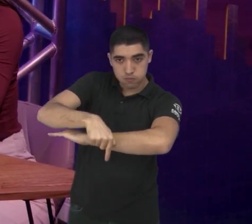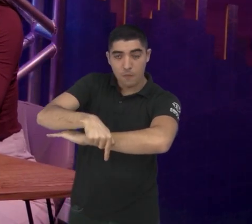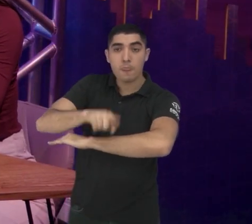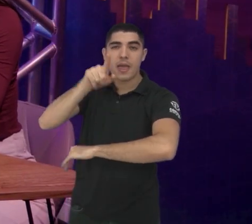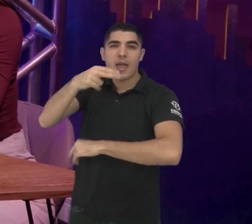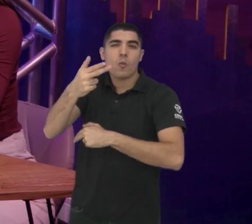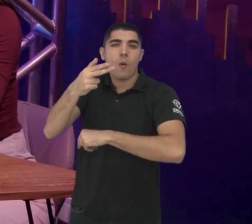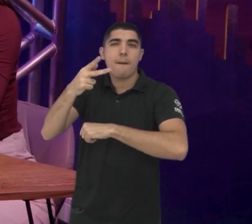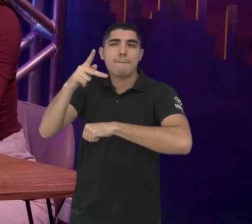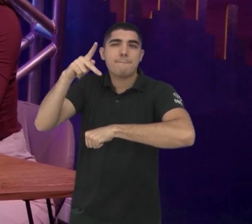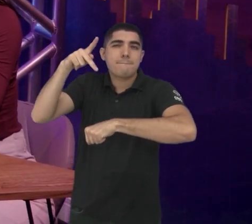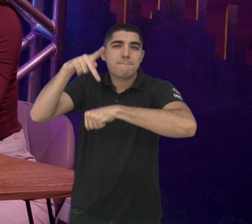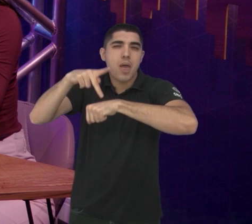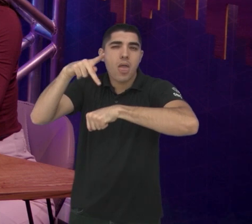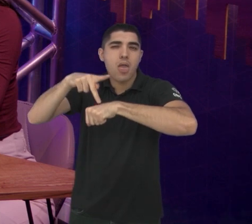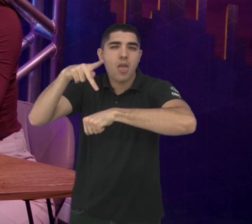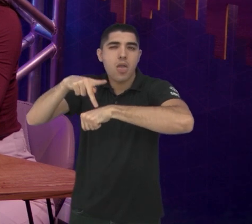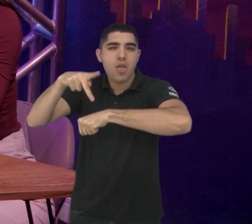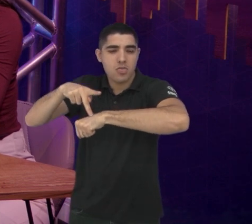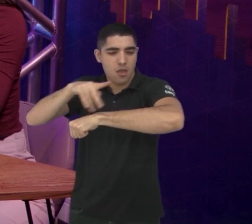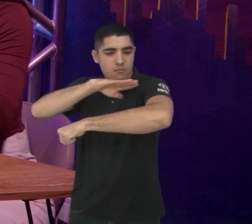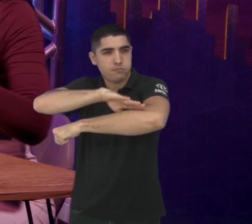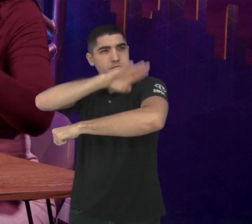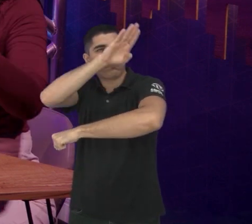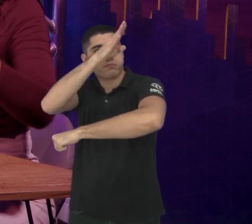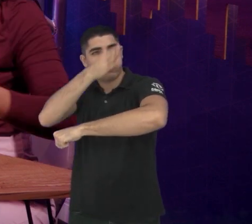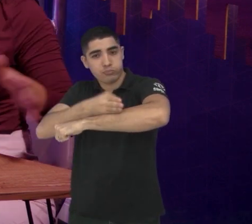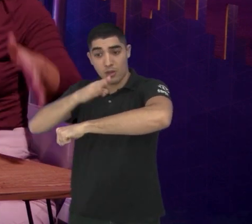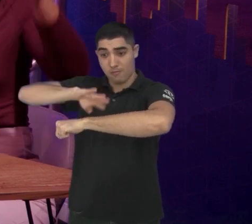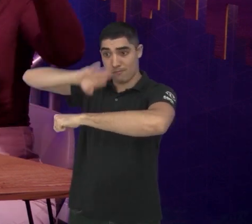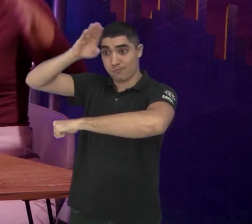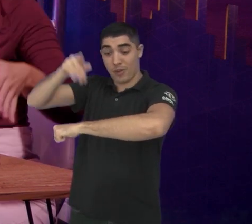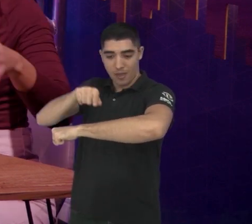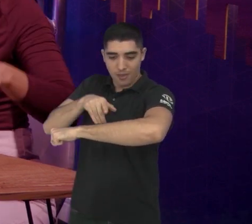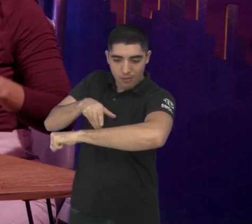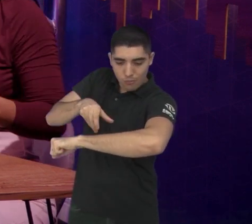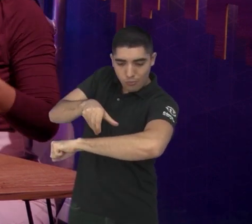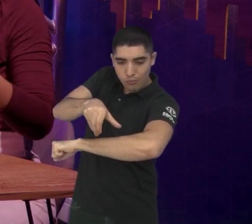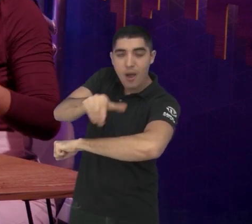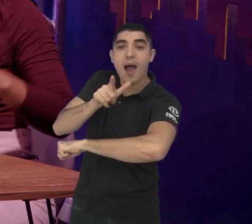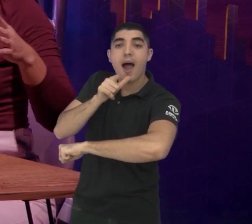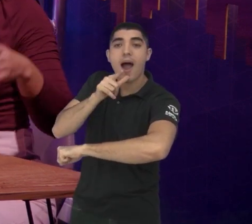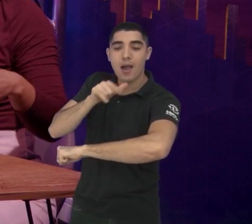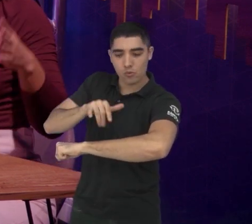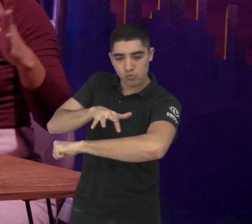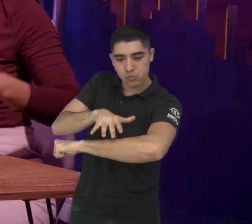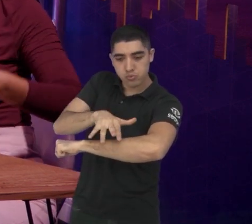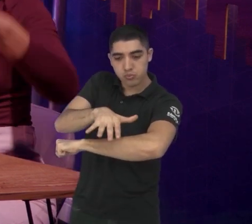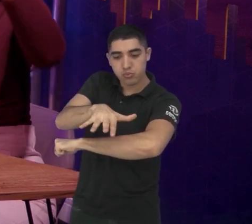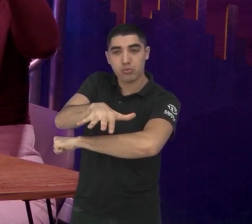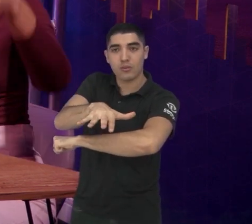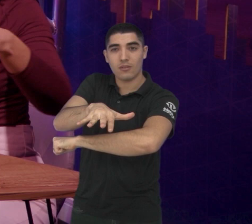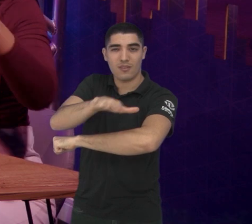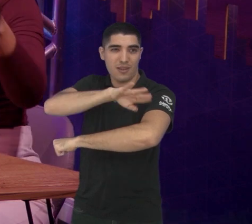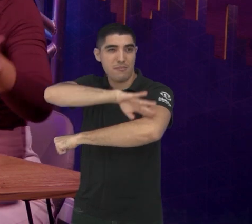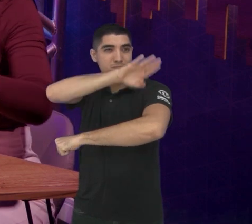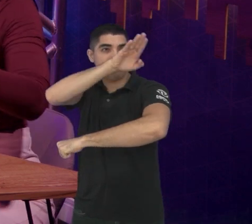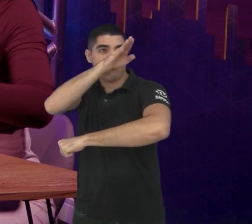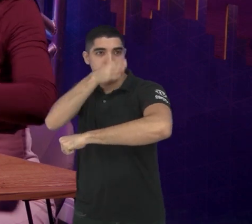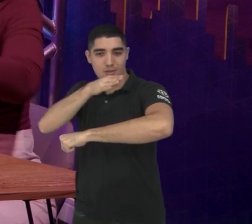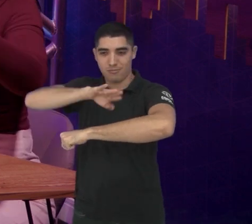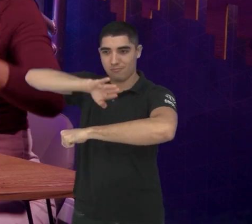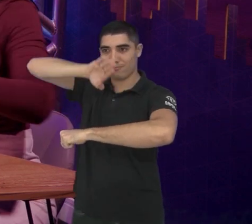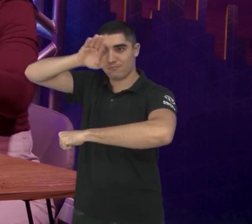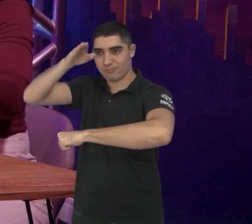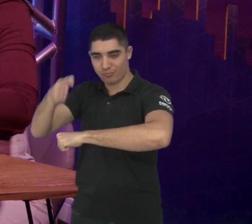o fiord é uma grande entrada, né, de mar entre altas montanhas. Então esse fiord é uma montanha de pedra,